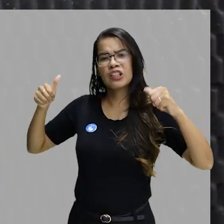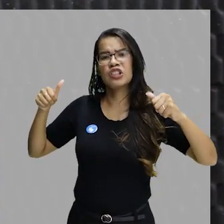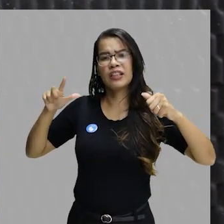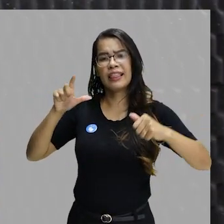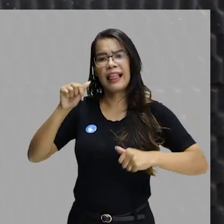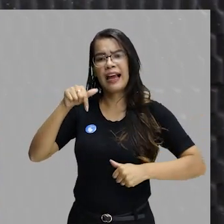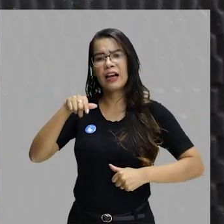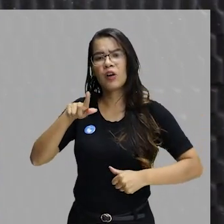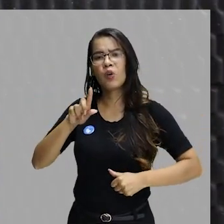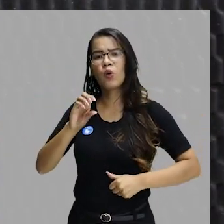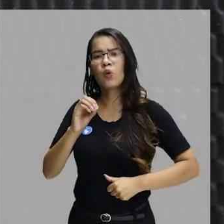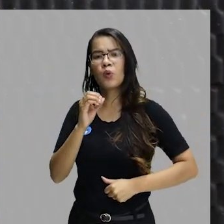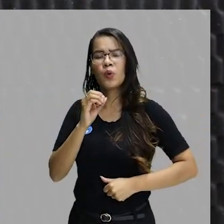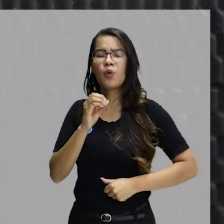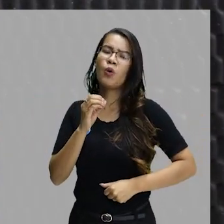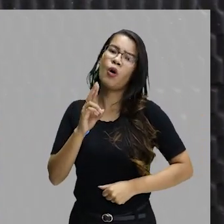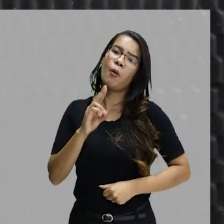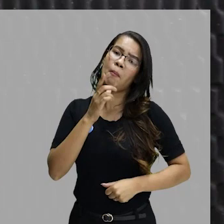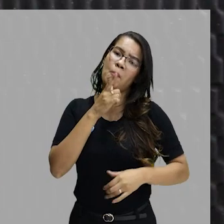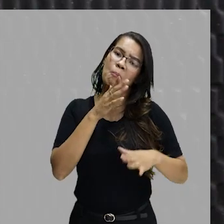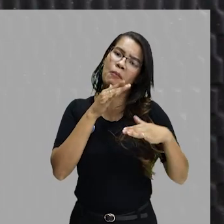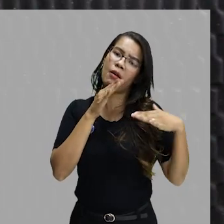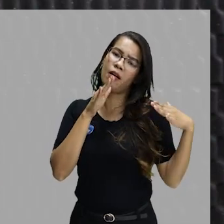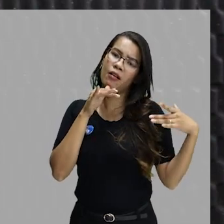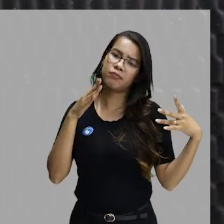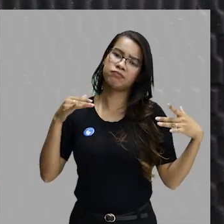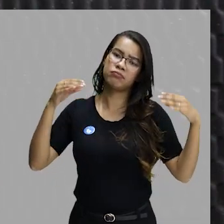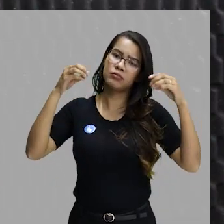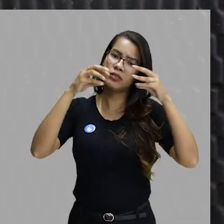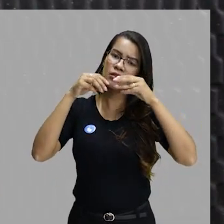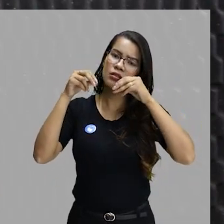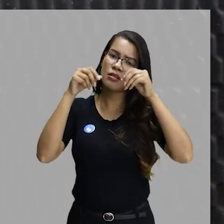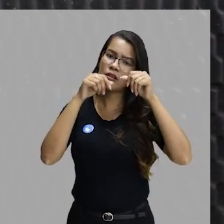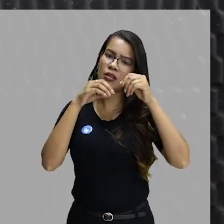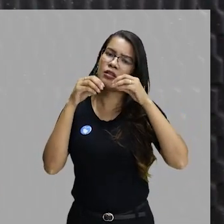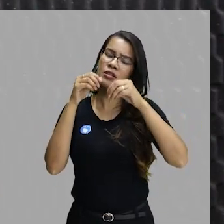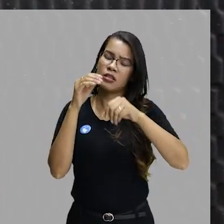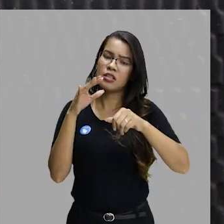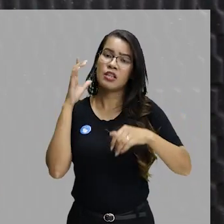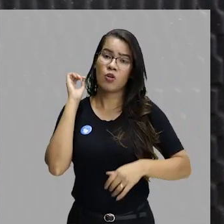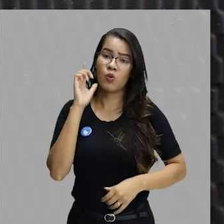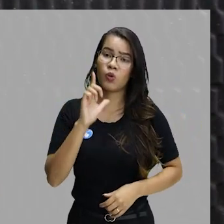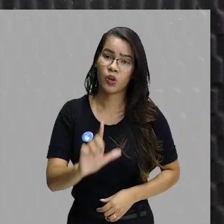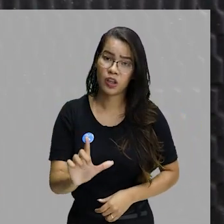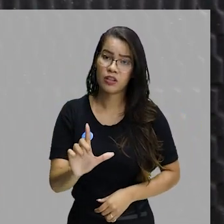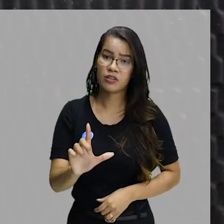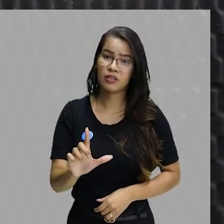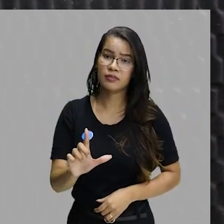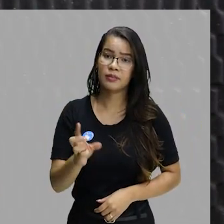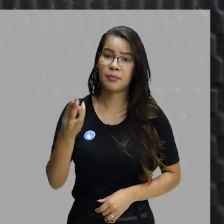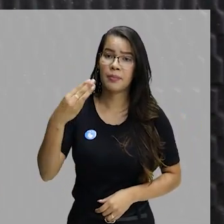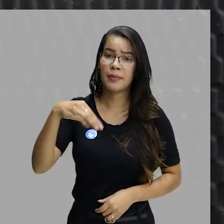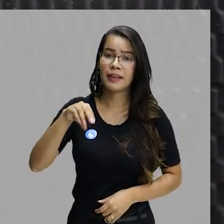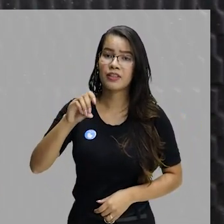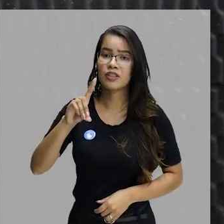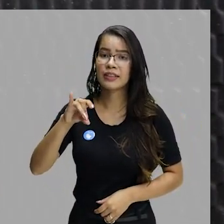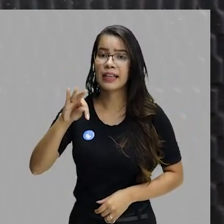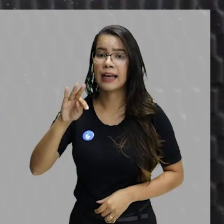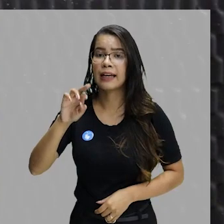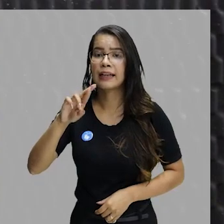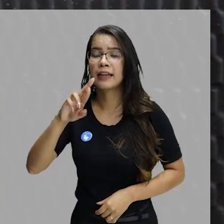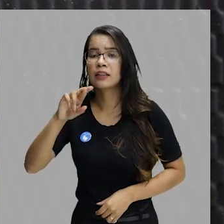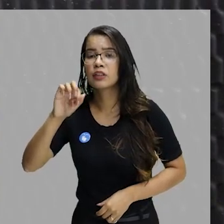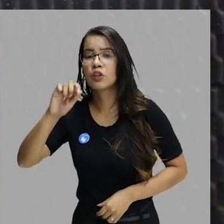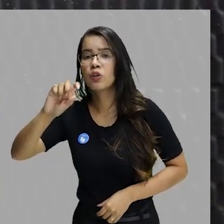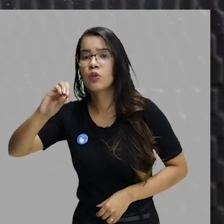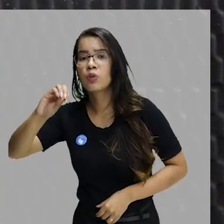seu. E a partir da conquista do Mediterrâneo, após as Guerras Púnicas, Roma vai colocar em prática